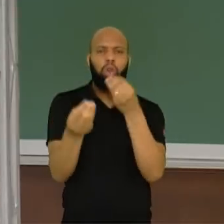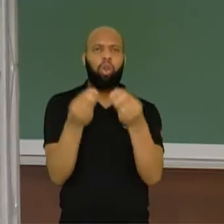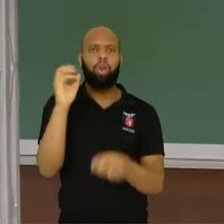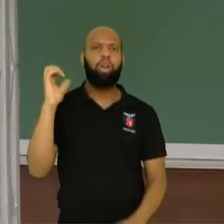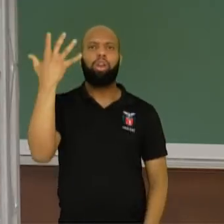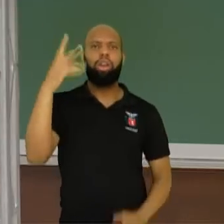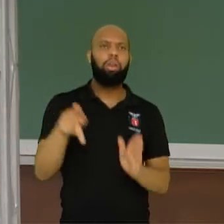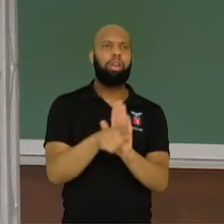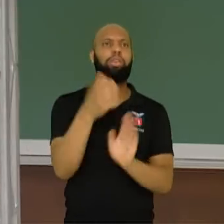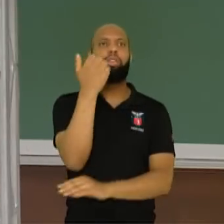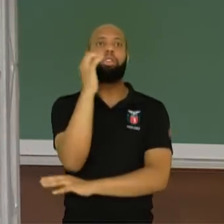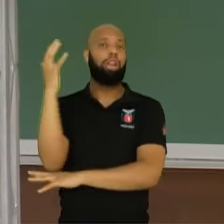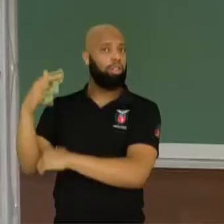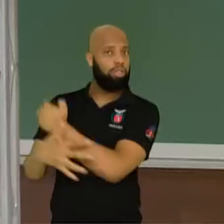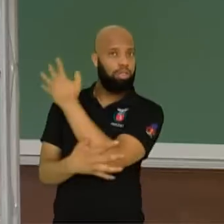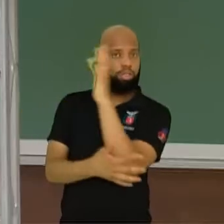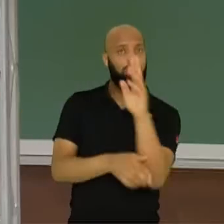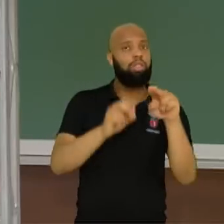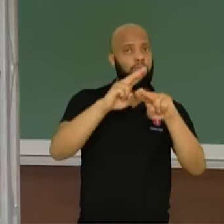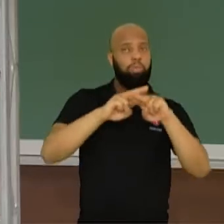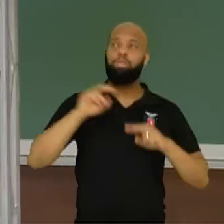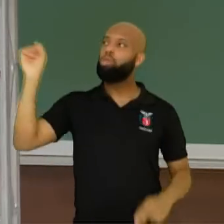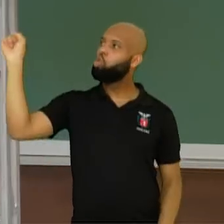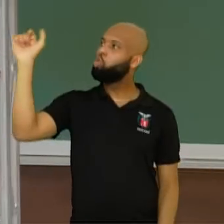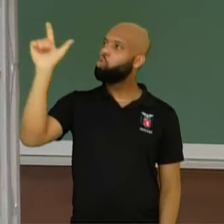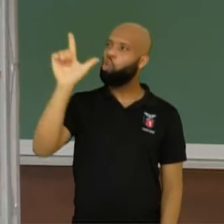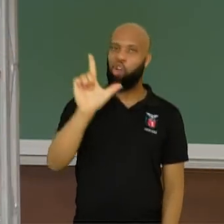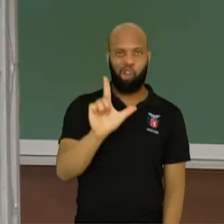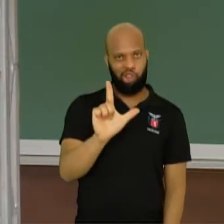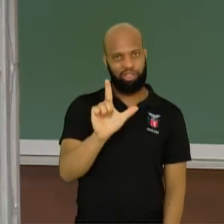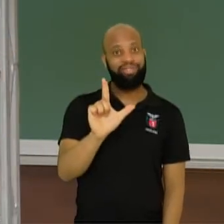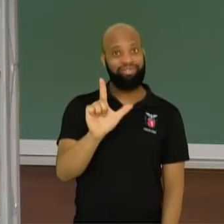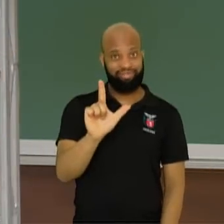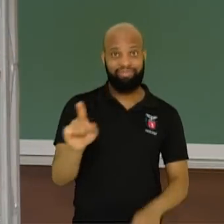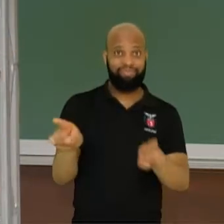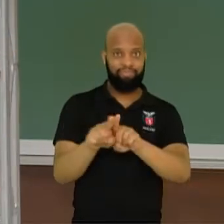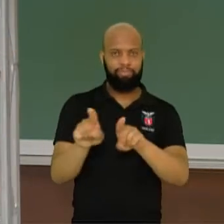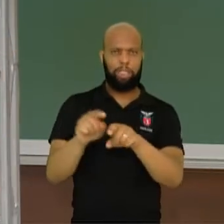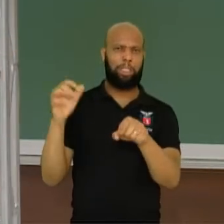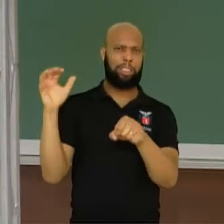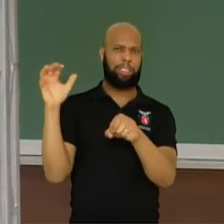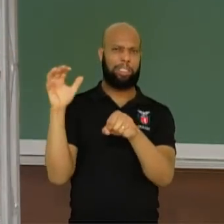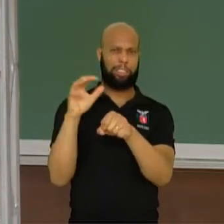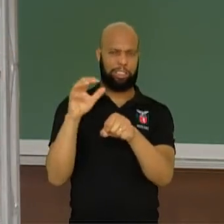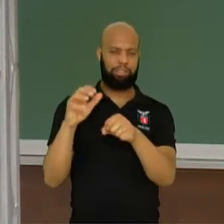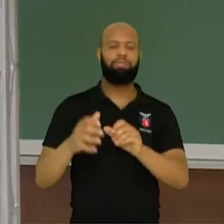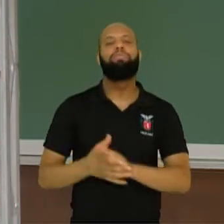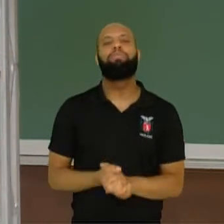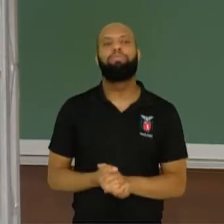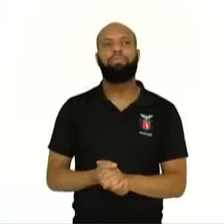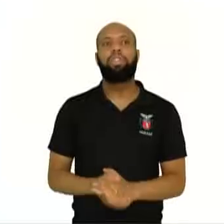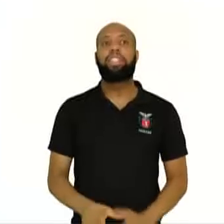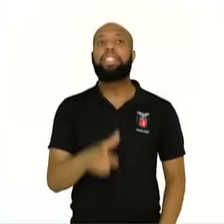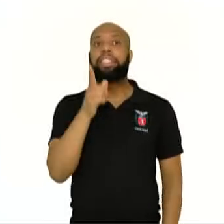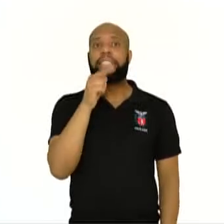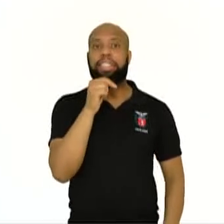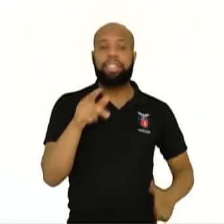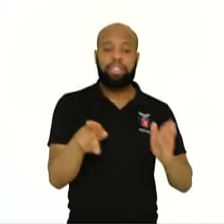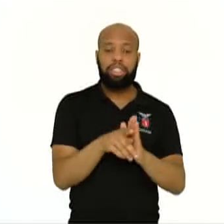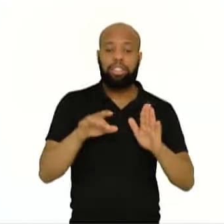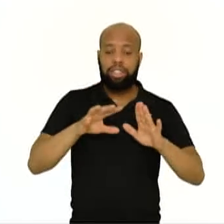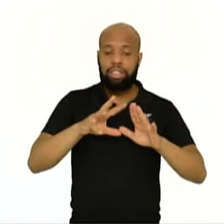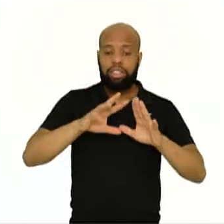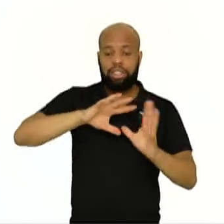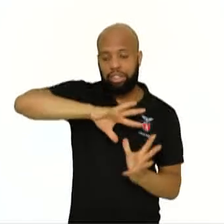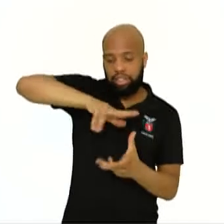seres vivos também liberam vapor de água através da transpiração e da respiração. E aqui